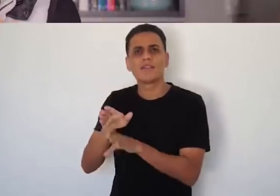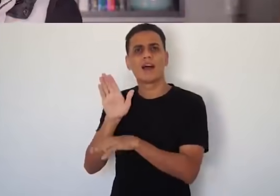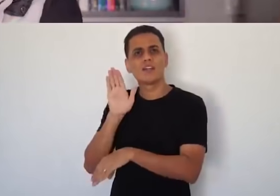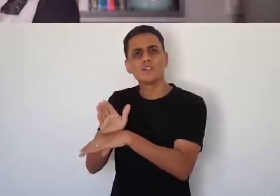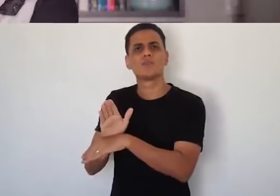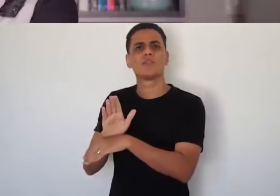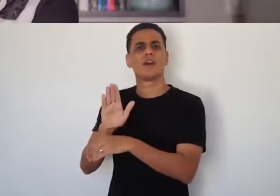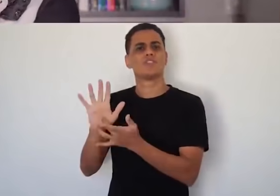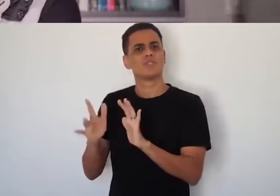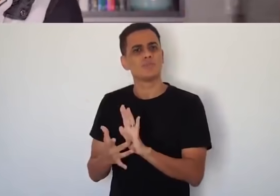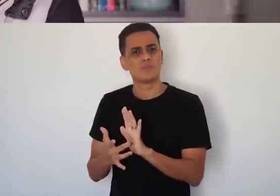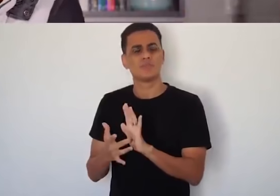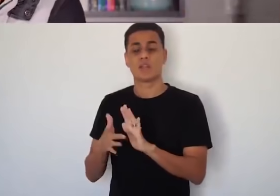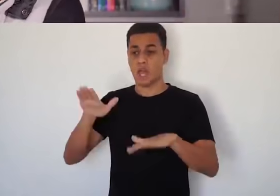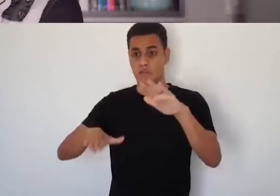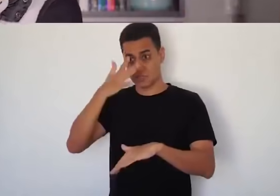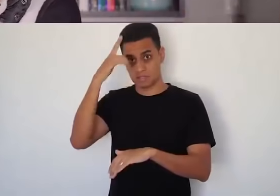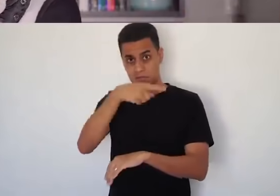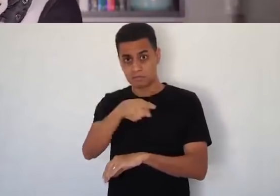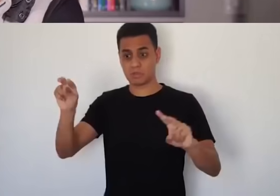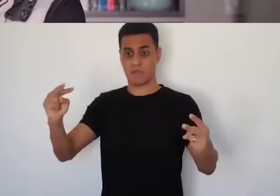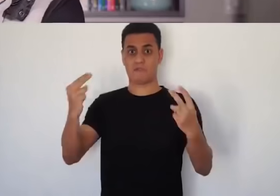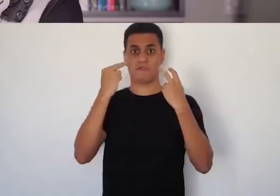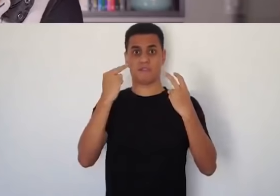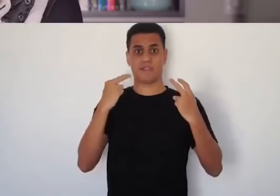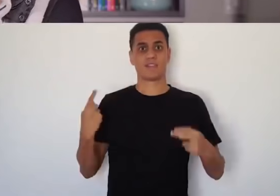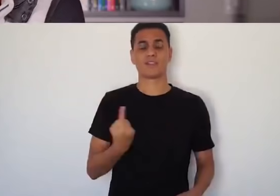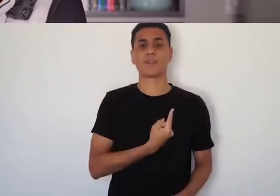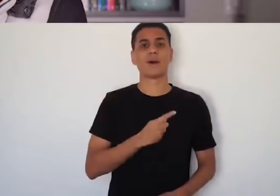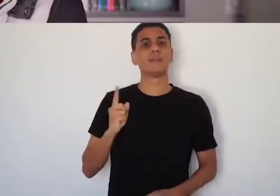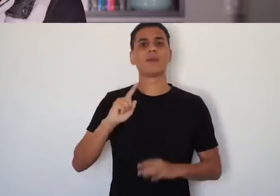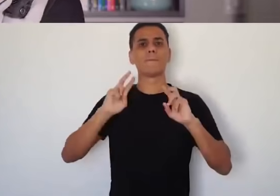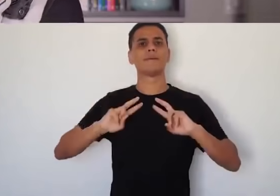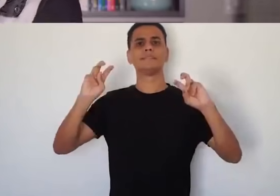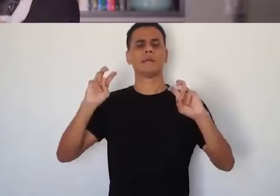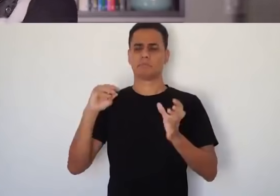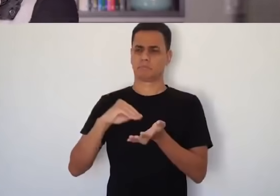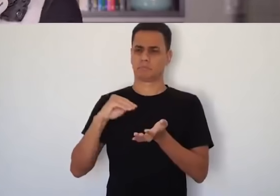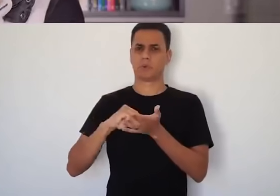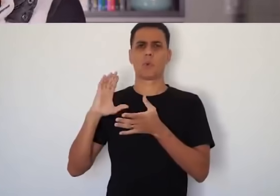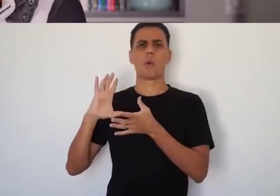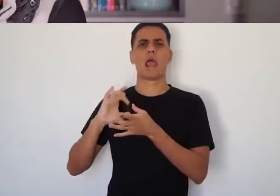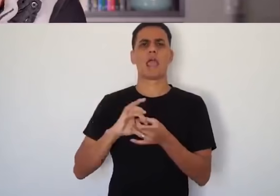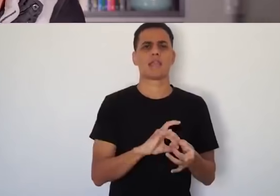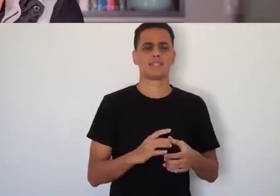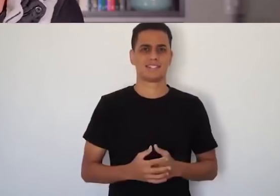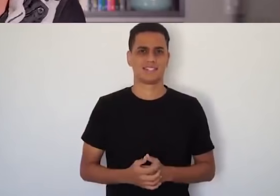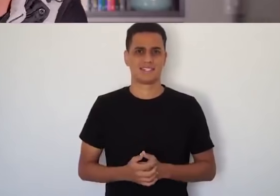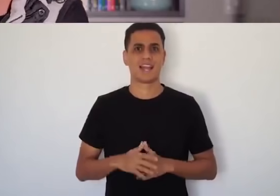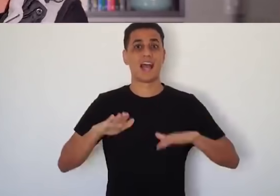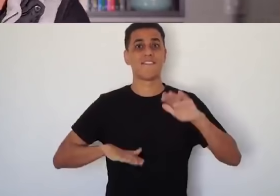eu quero dizer que Tu és real, eu quero dizer que eu creio em Ti, na Tua palavra, mas manifestar isso realmente nas